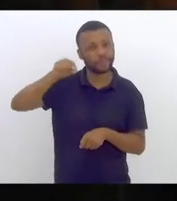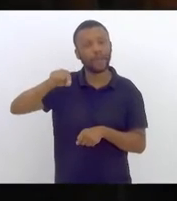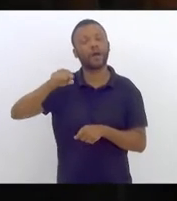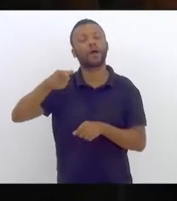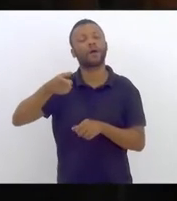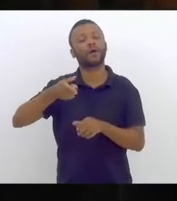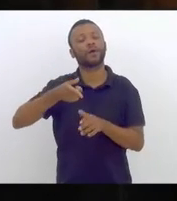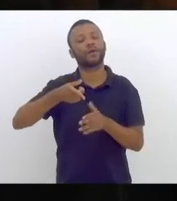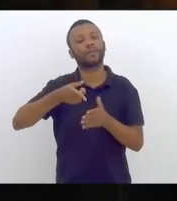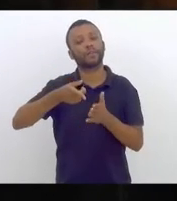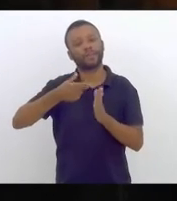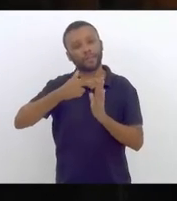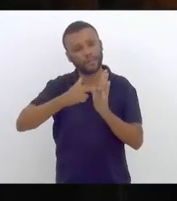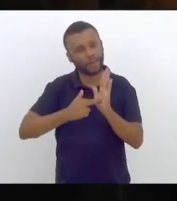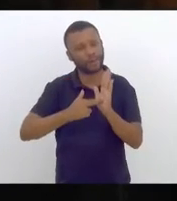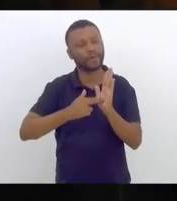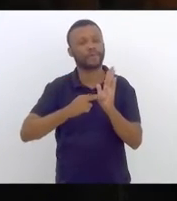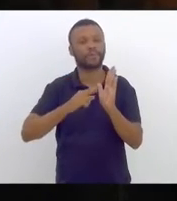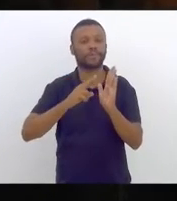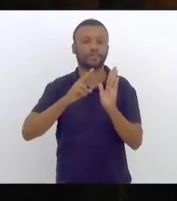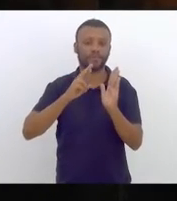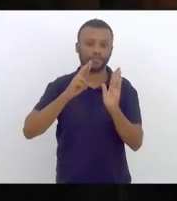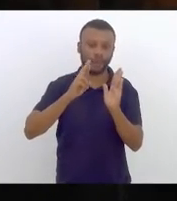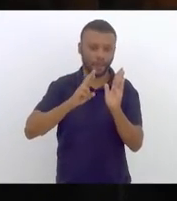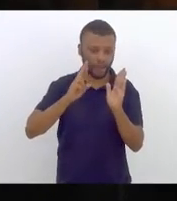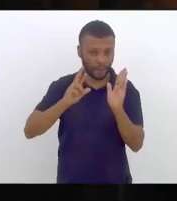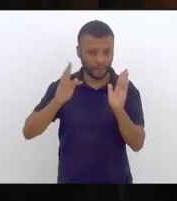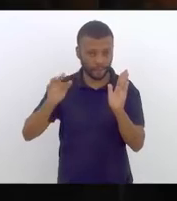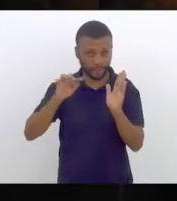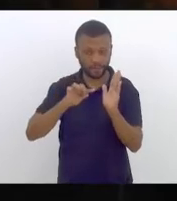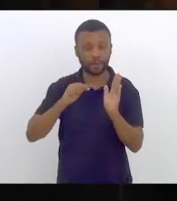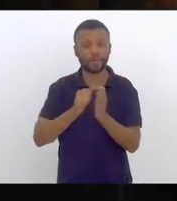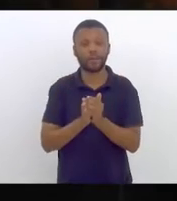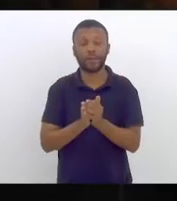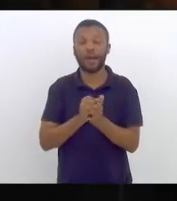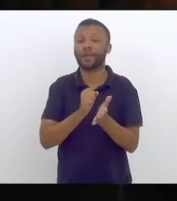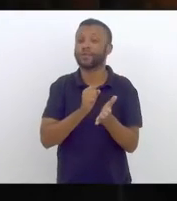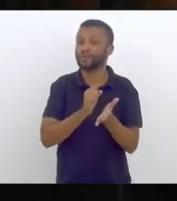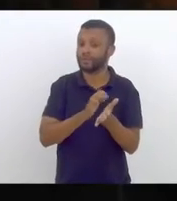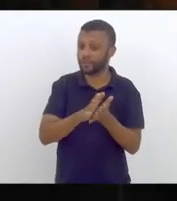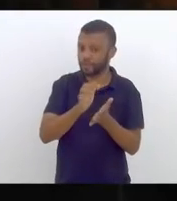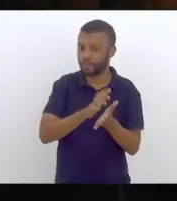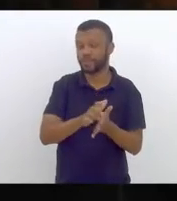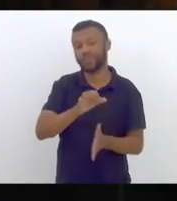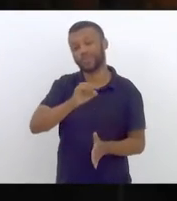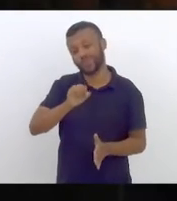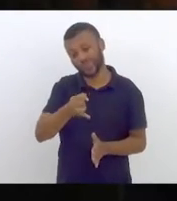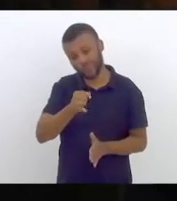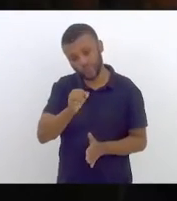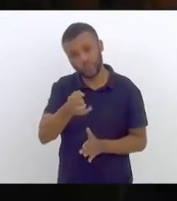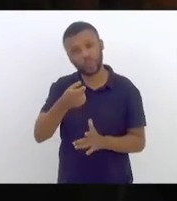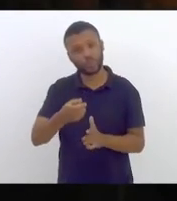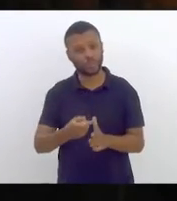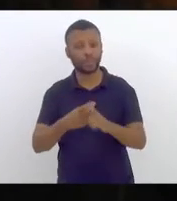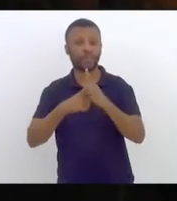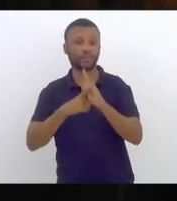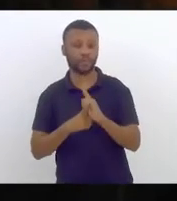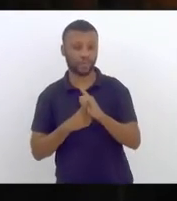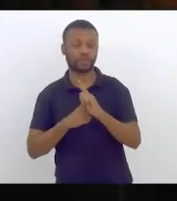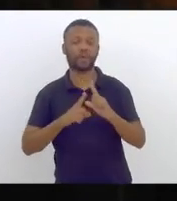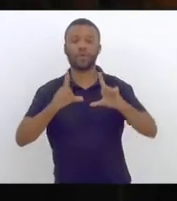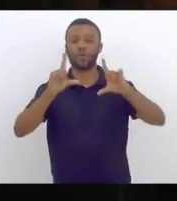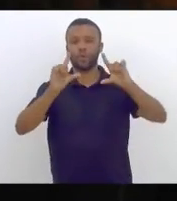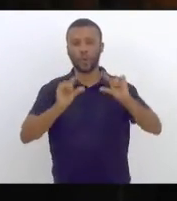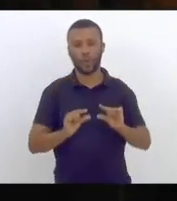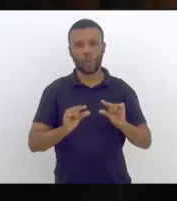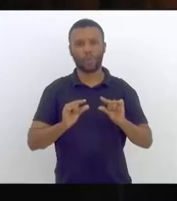recuperação fiscal, as despesas com juros e amortização da dívida sofreram uma redução, obviamente,